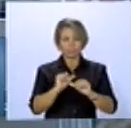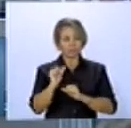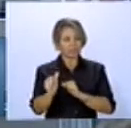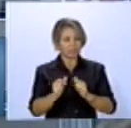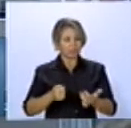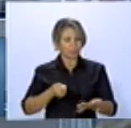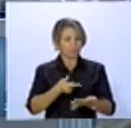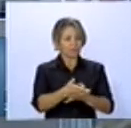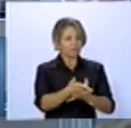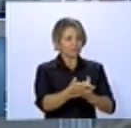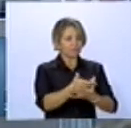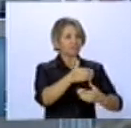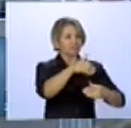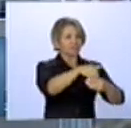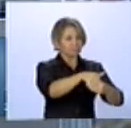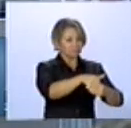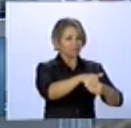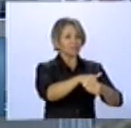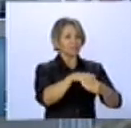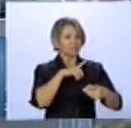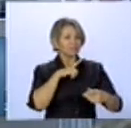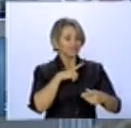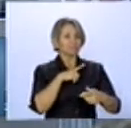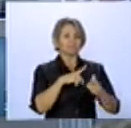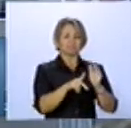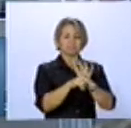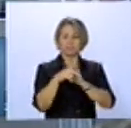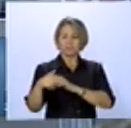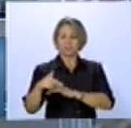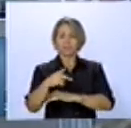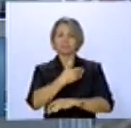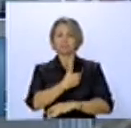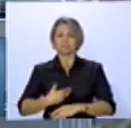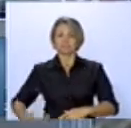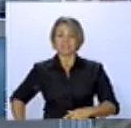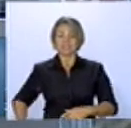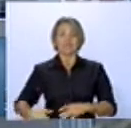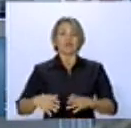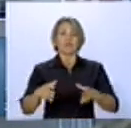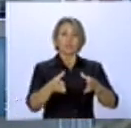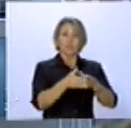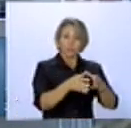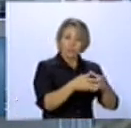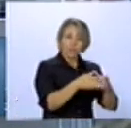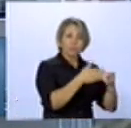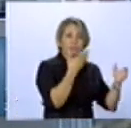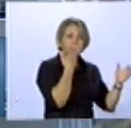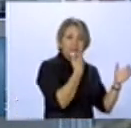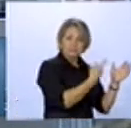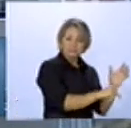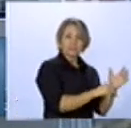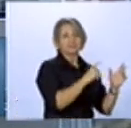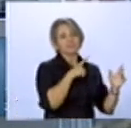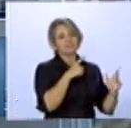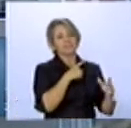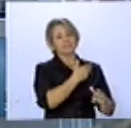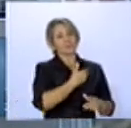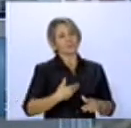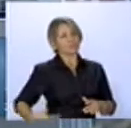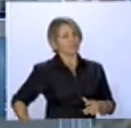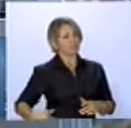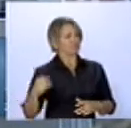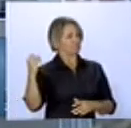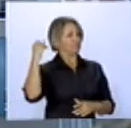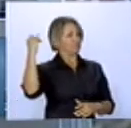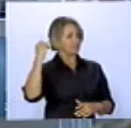financiamento de campanha para o modelo 100% público os partidos candidatos que estiverem no governo terá uma vantagem extremamente grande